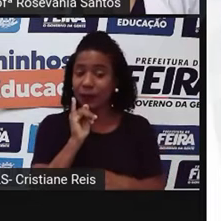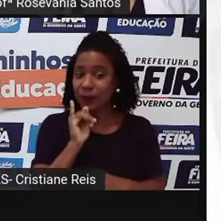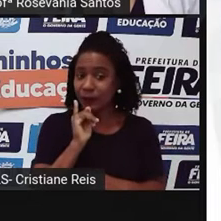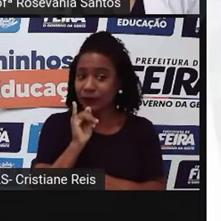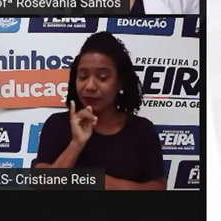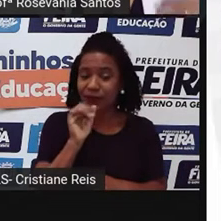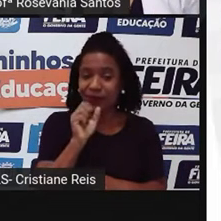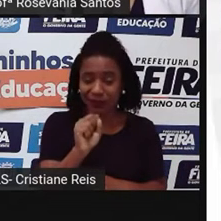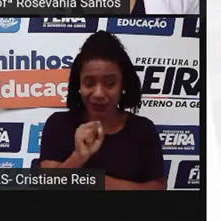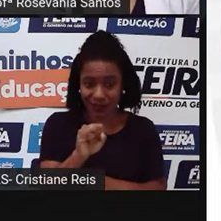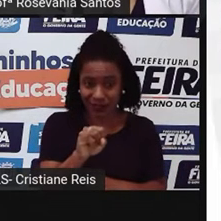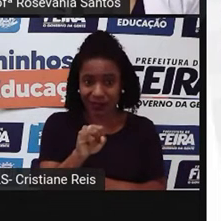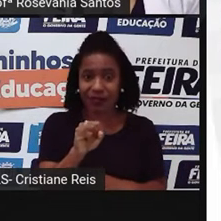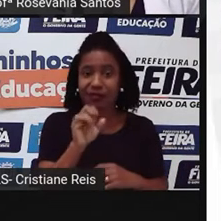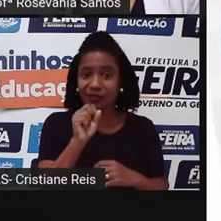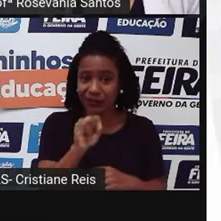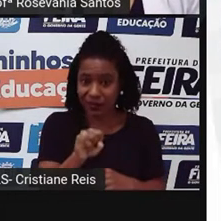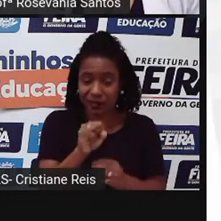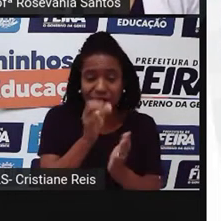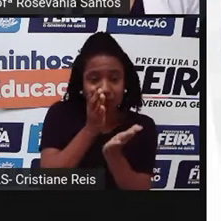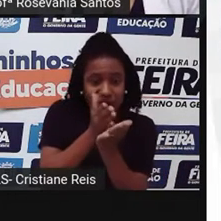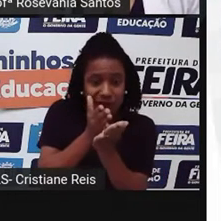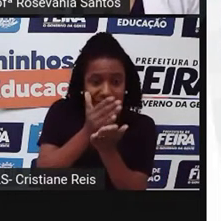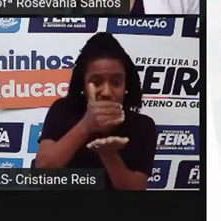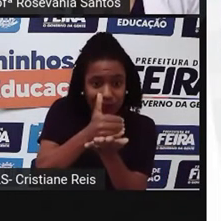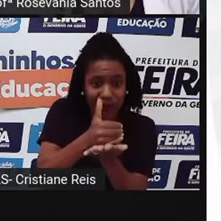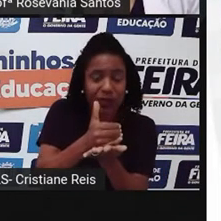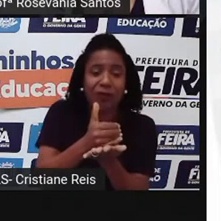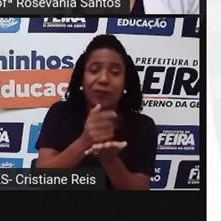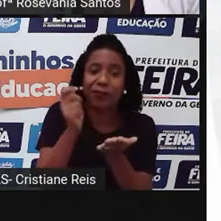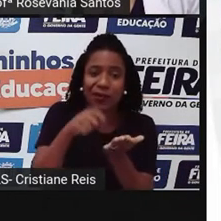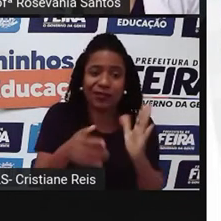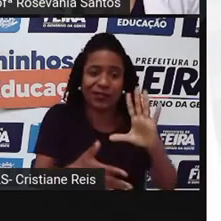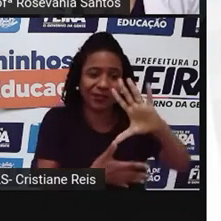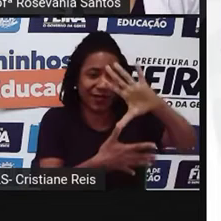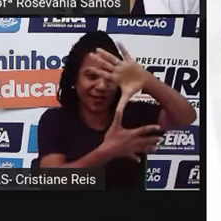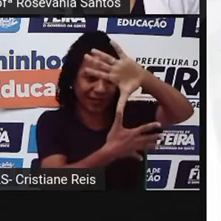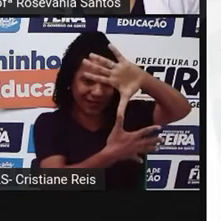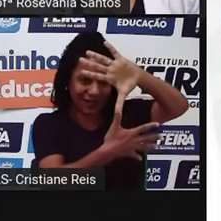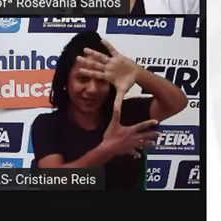quisesse também, ainda teria uma outra subdivisão, que a gente colocaria América do Norte,